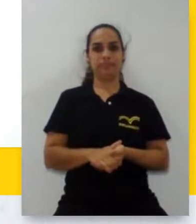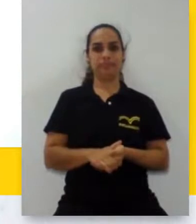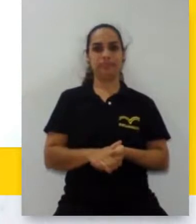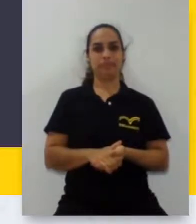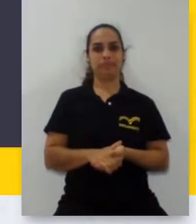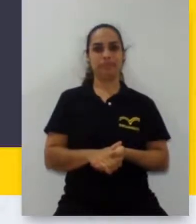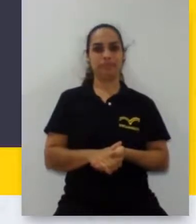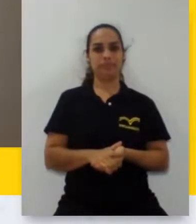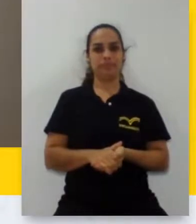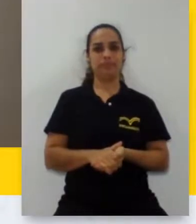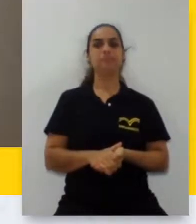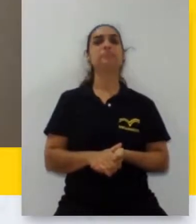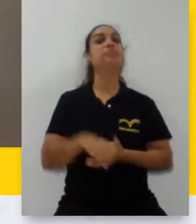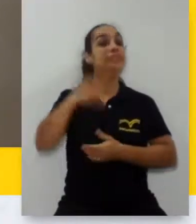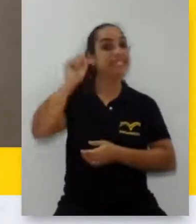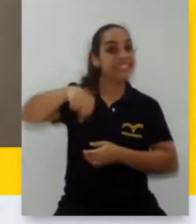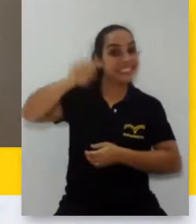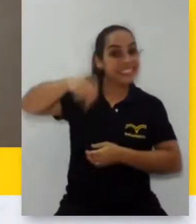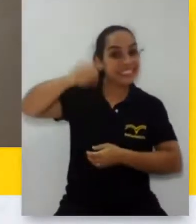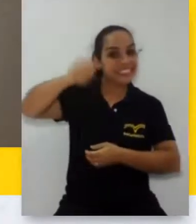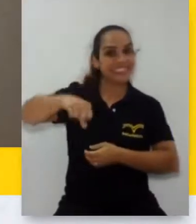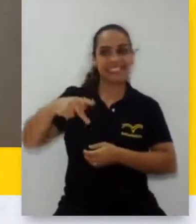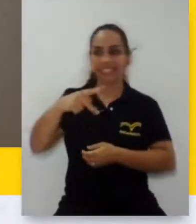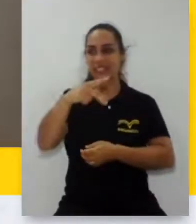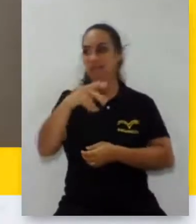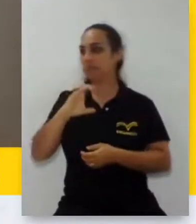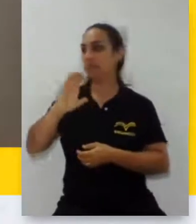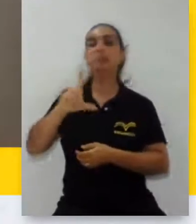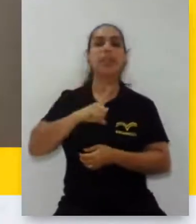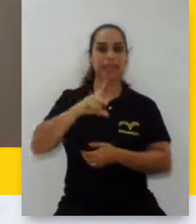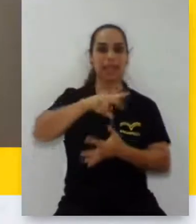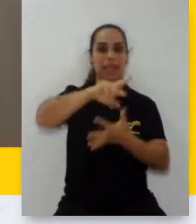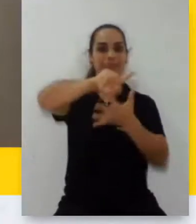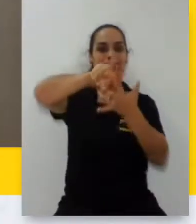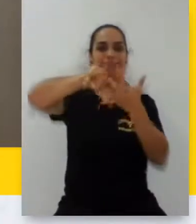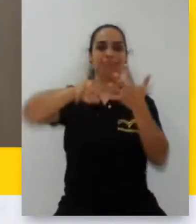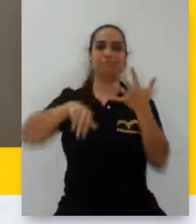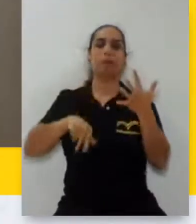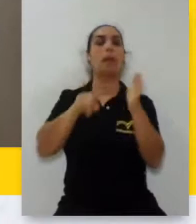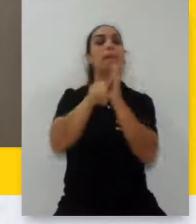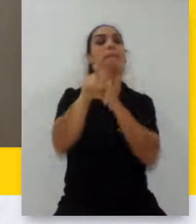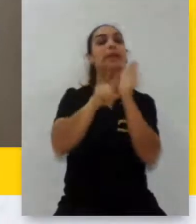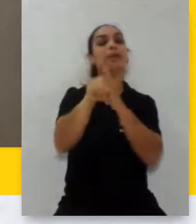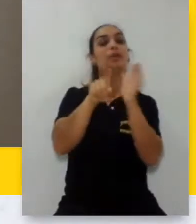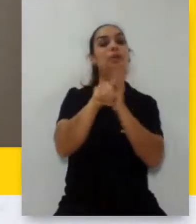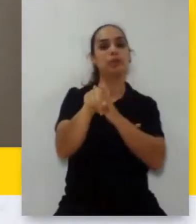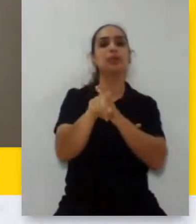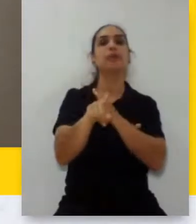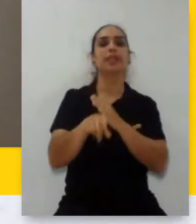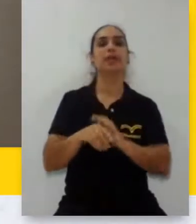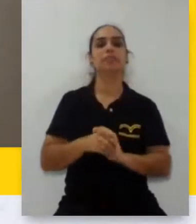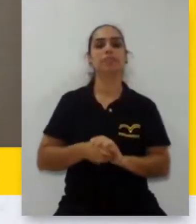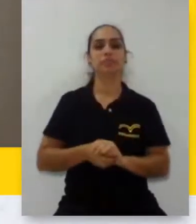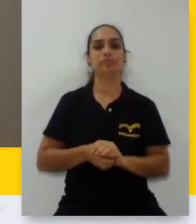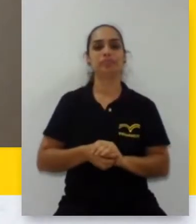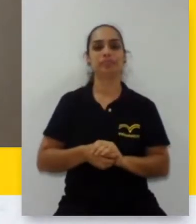Sim, professor Paulo, sim, tem várias perguntas, comentários. Deixa eu trazer pelo menos uma.